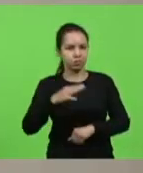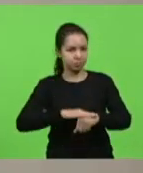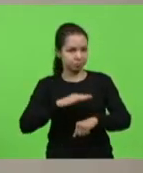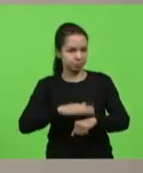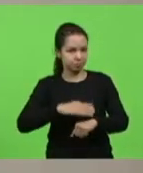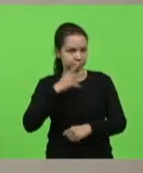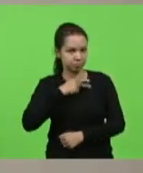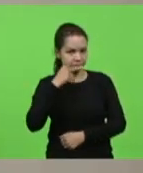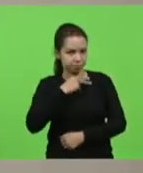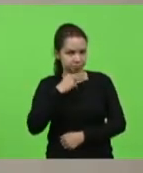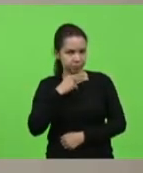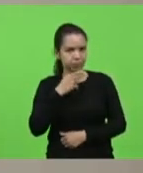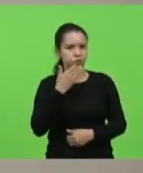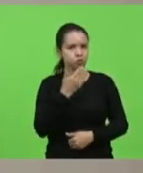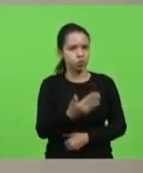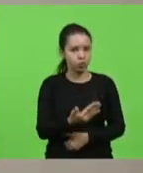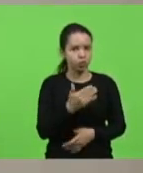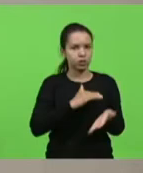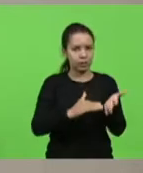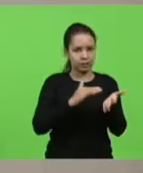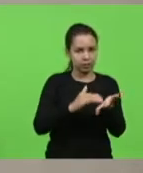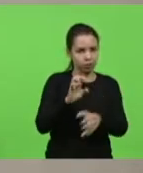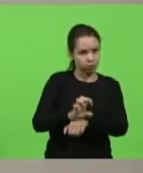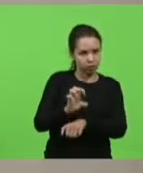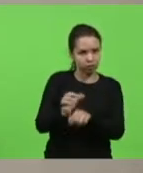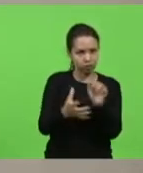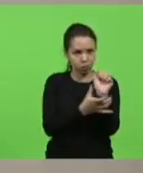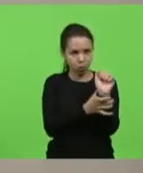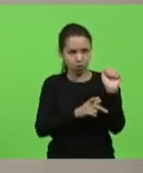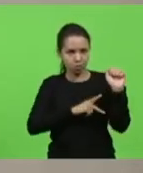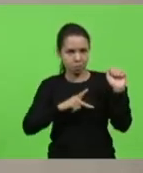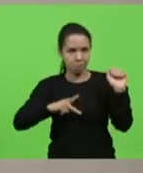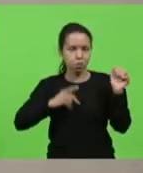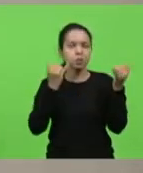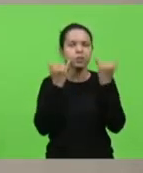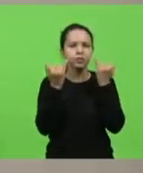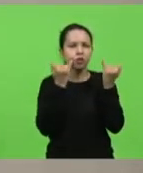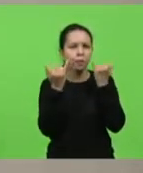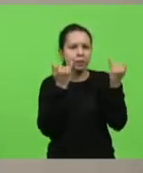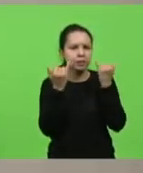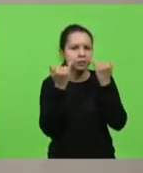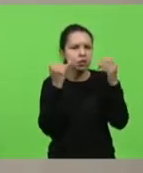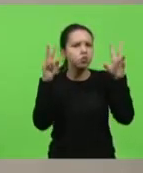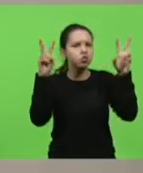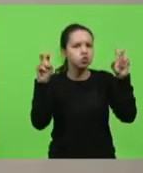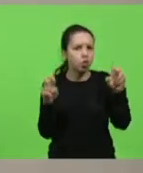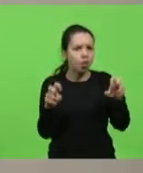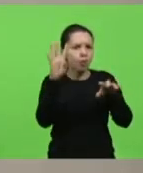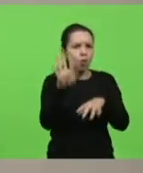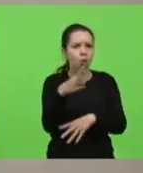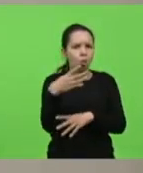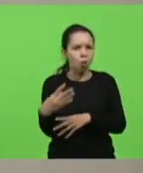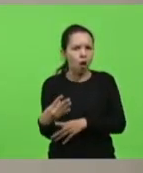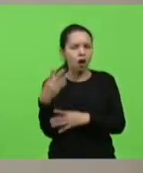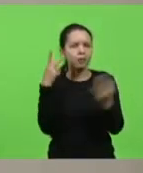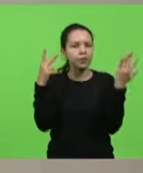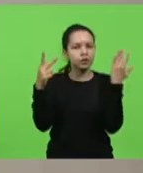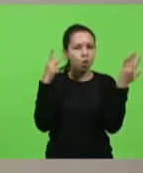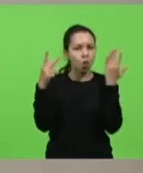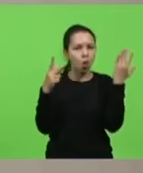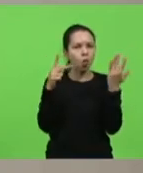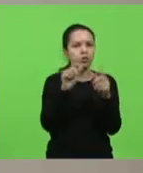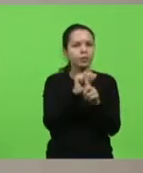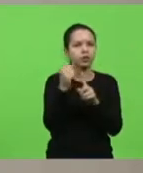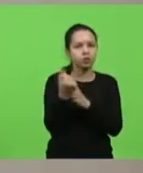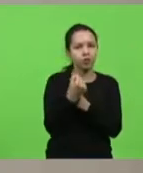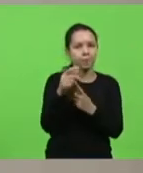Kennedy Nunes, solicitando à Secretaria do Estado da Segurança Pública informações acerca do quadro funcional de psicólogos e assistentes sociais da